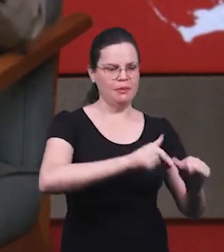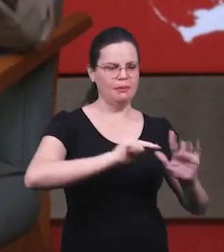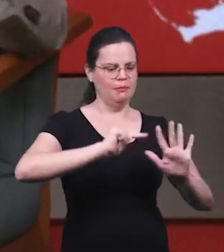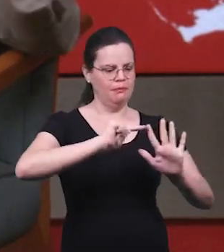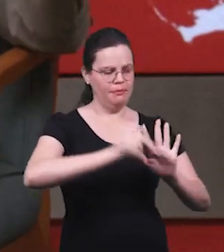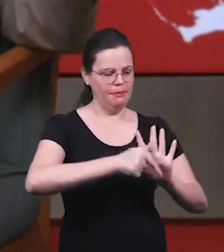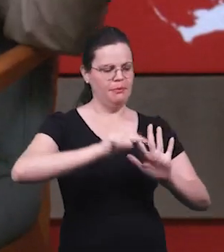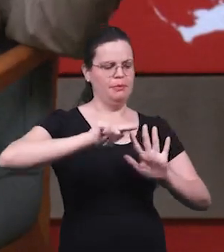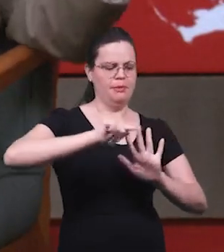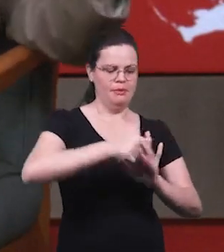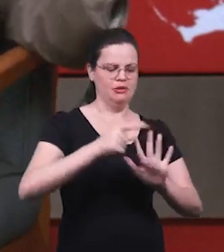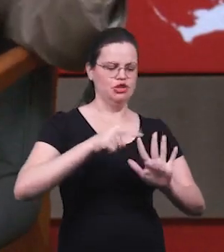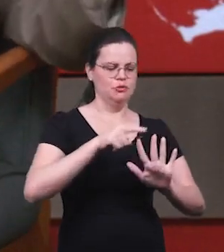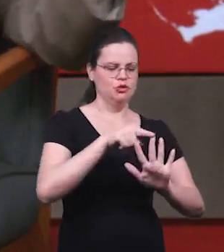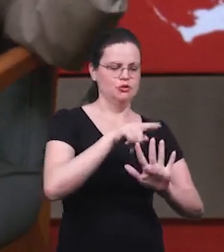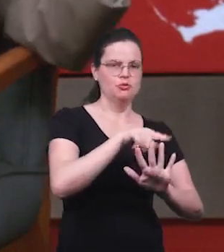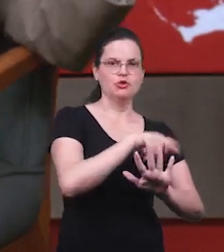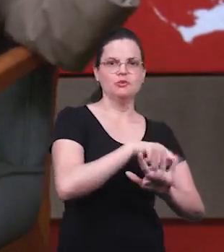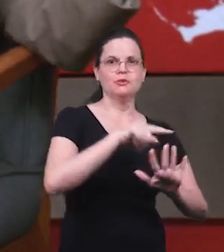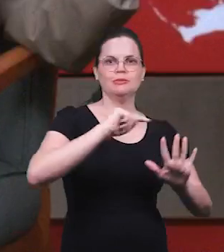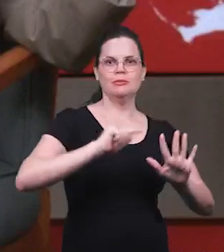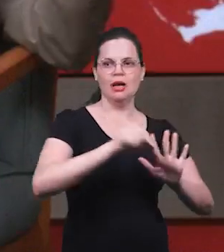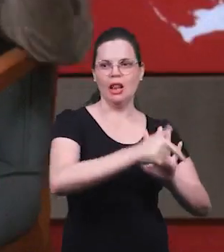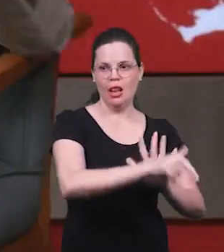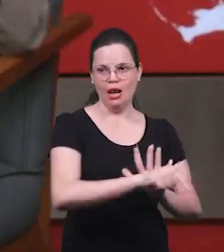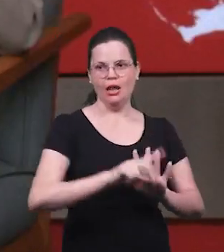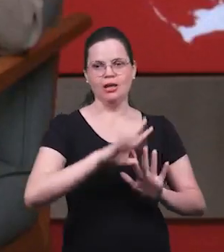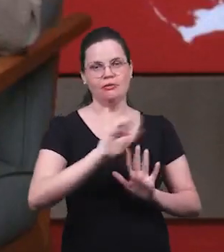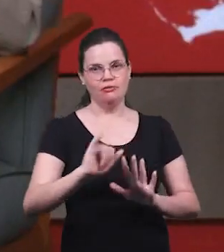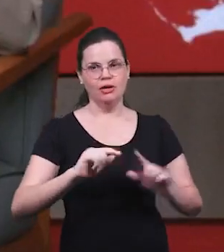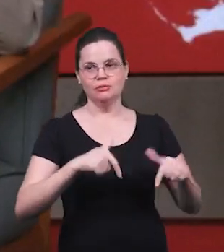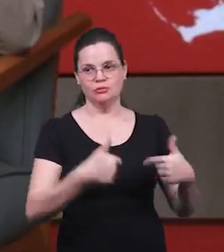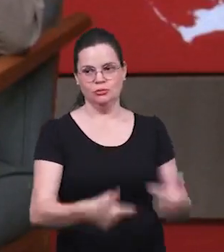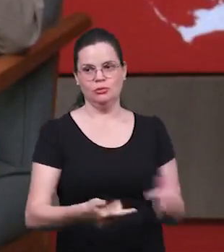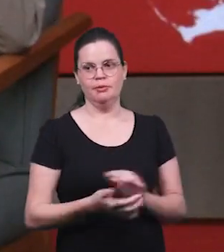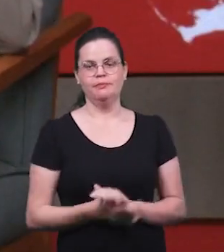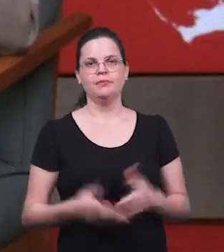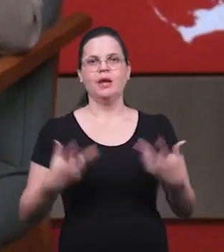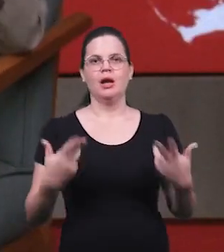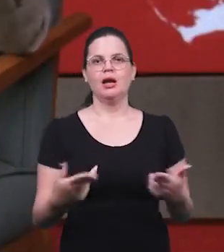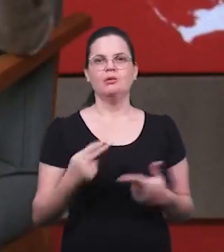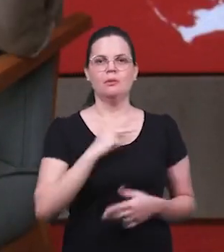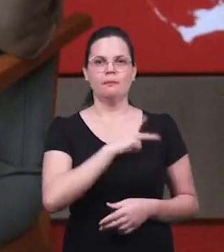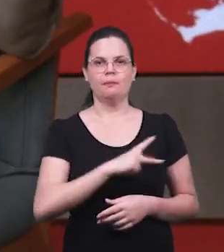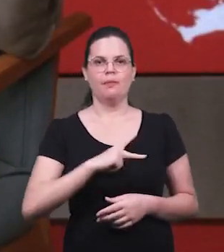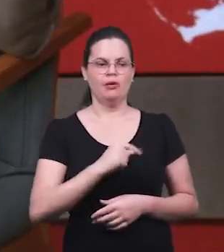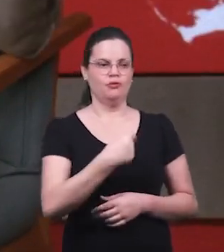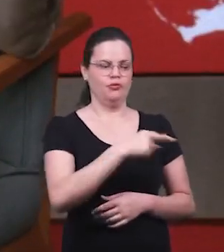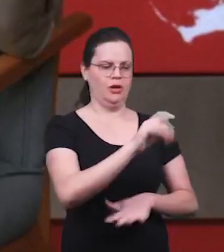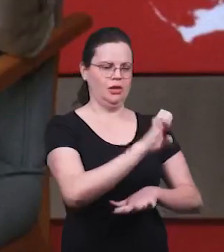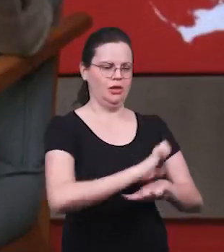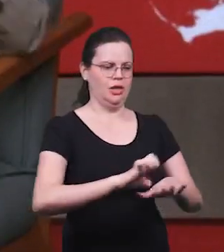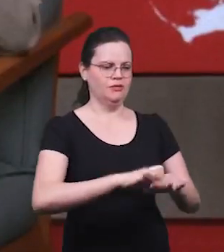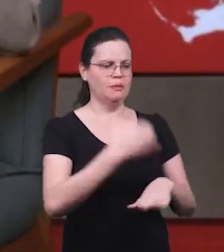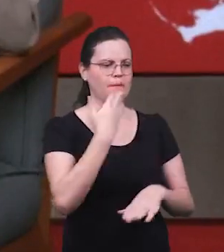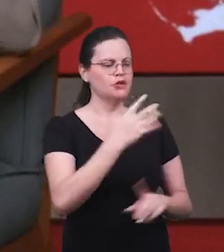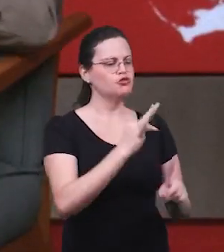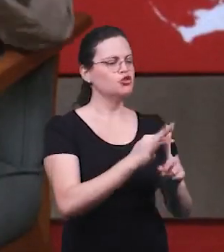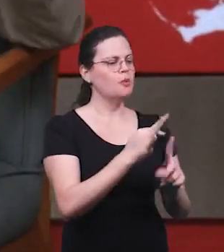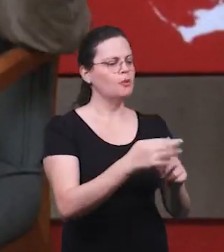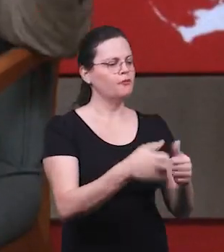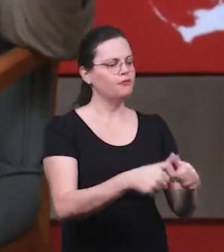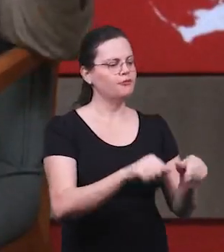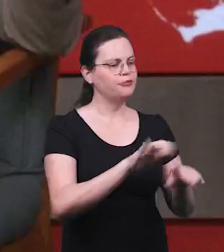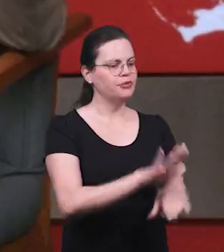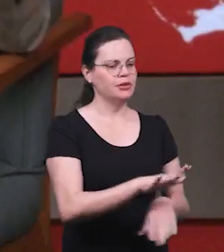todos os lugares, como é o caso de nós falamos há pouco de Éfeso, quando ele deixou lá o Timóteo. Então, mas